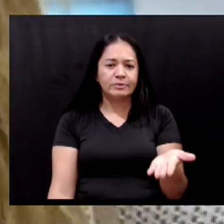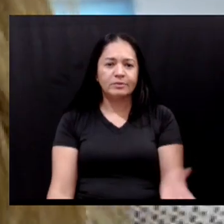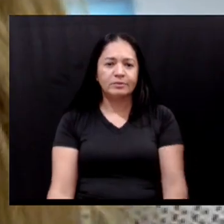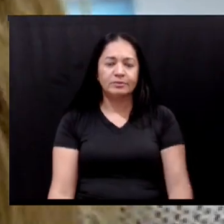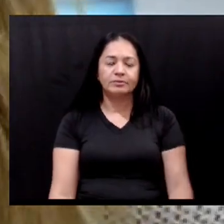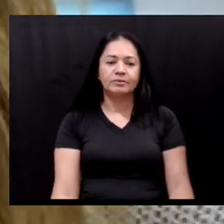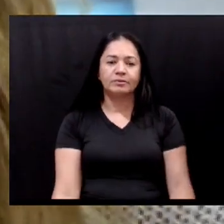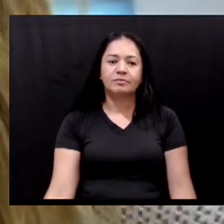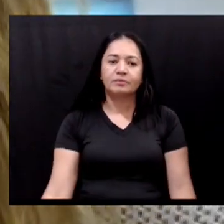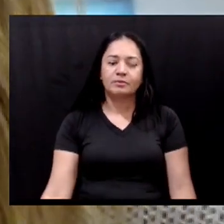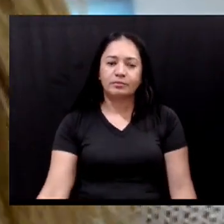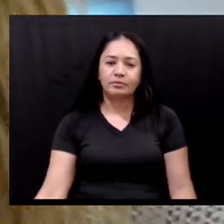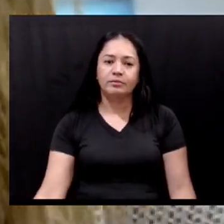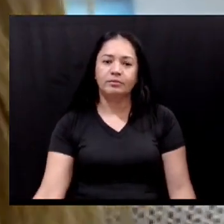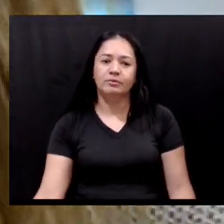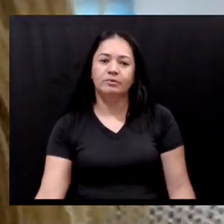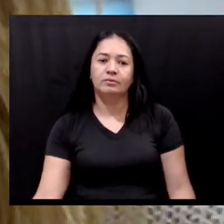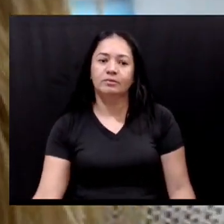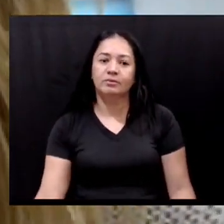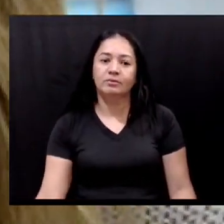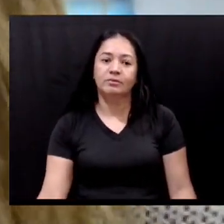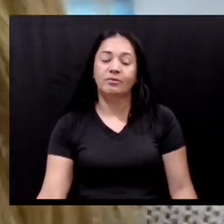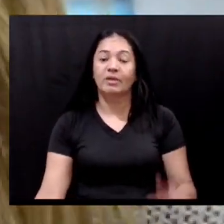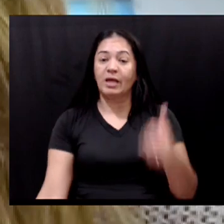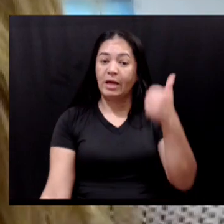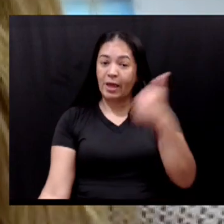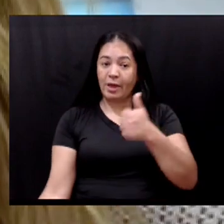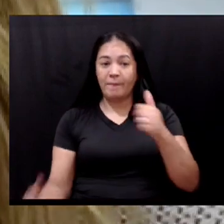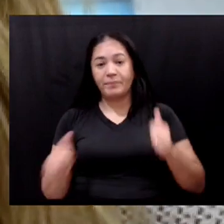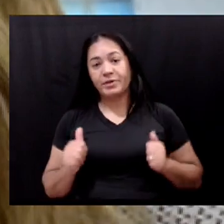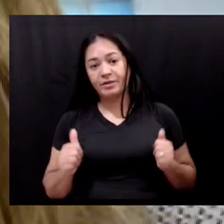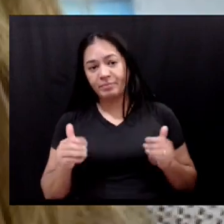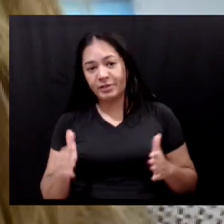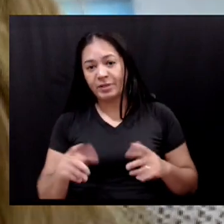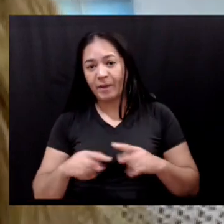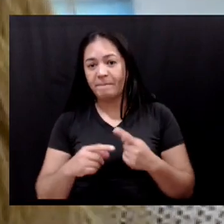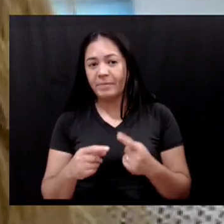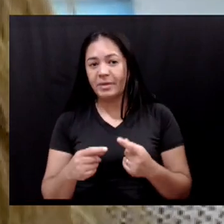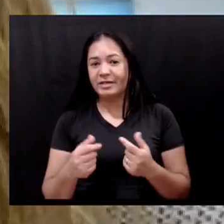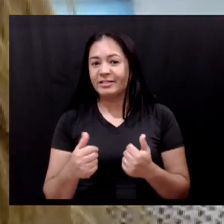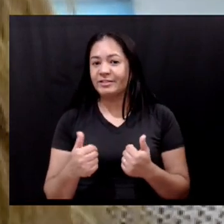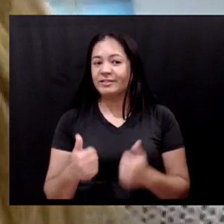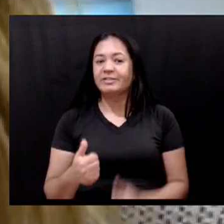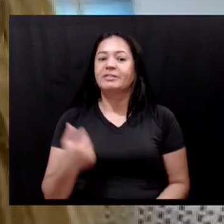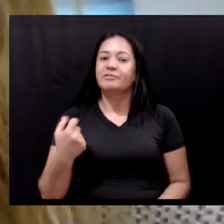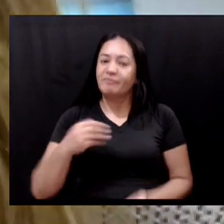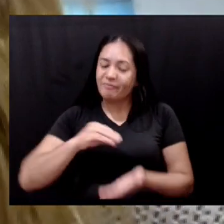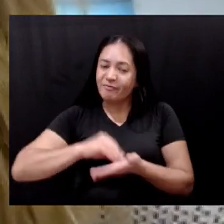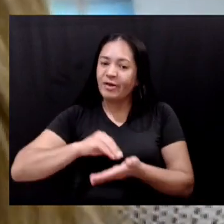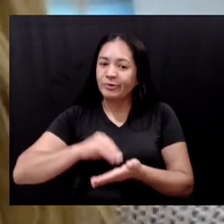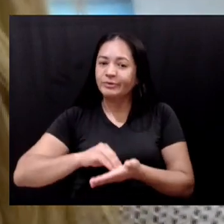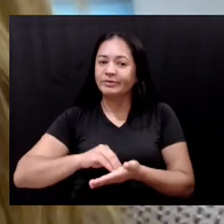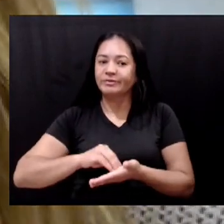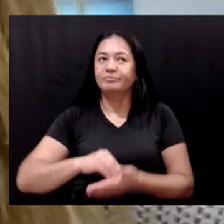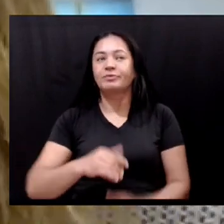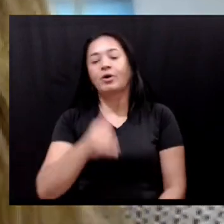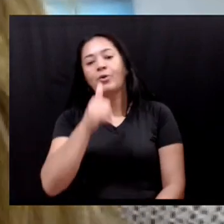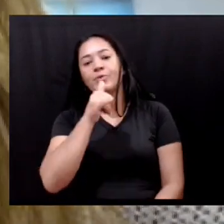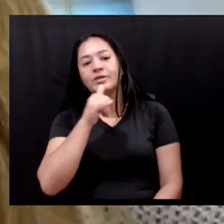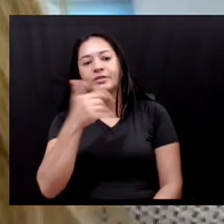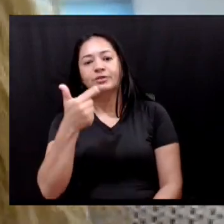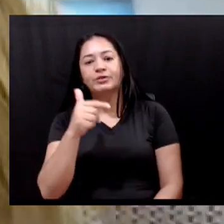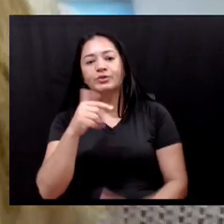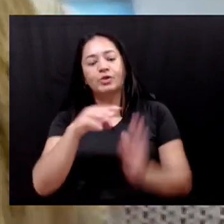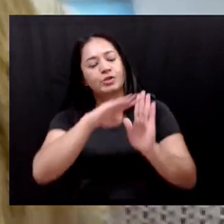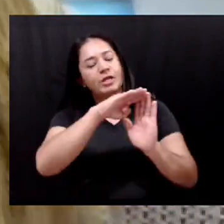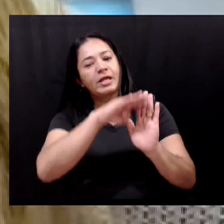Digamos que é um primeiro passo, né, mas não é o suficiente. Eu acho que a gente ainda não tem ali, por exemplo, na tabela nutricional,